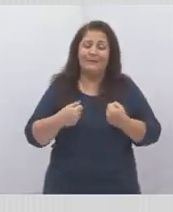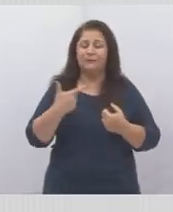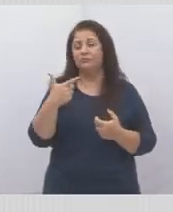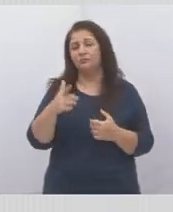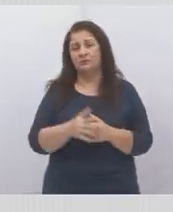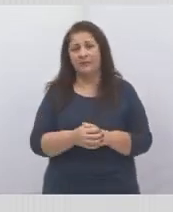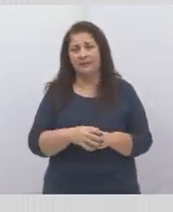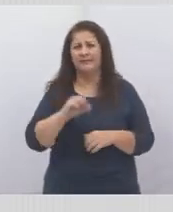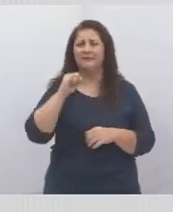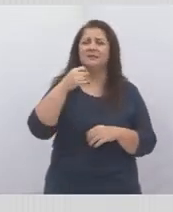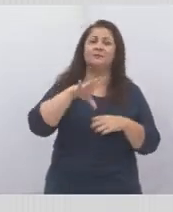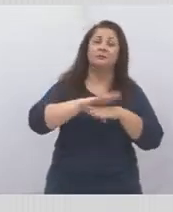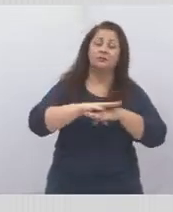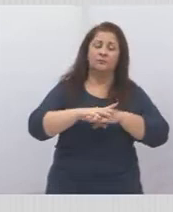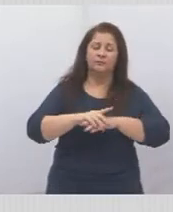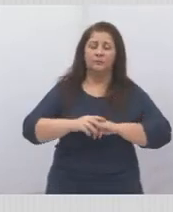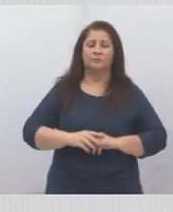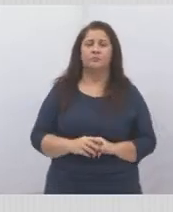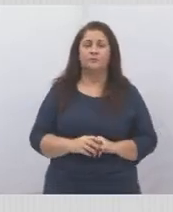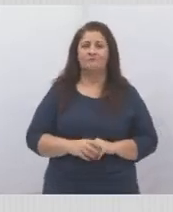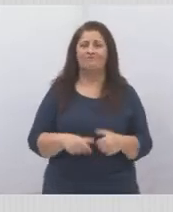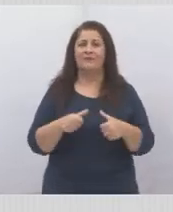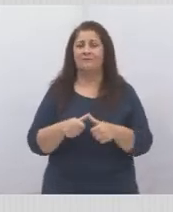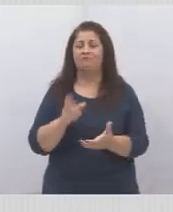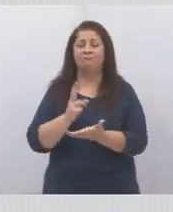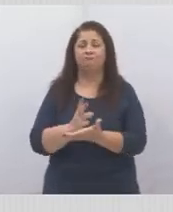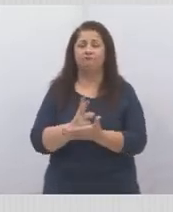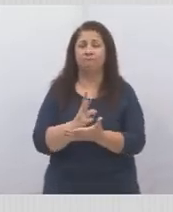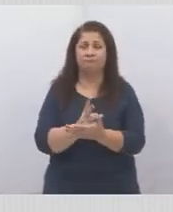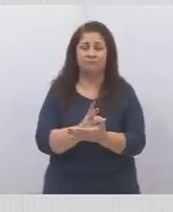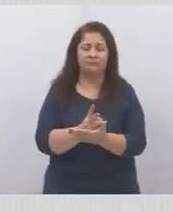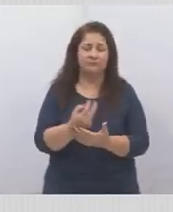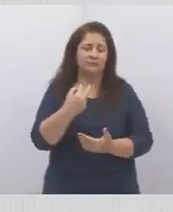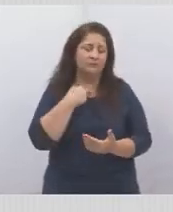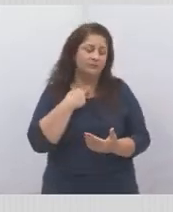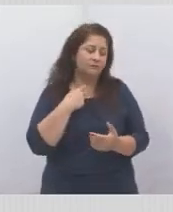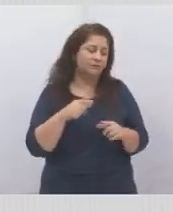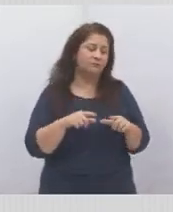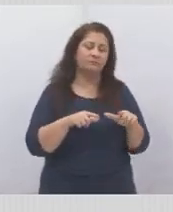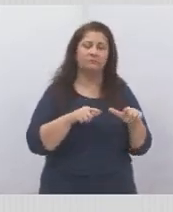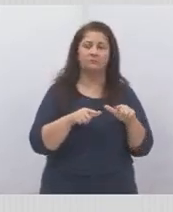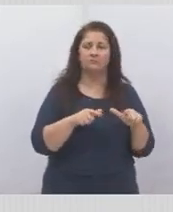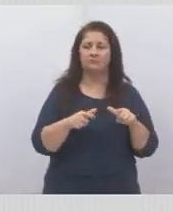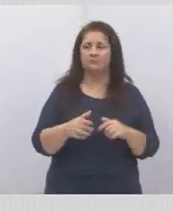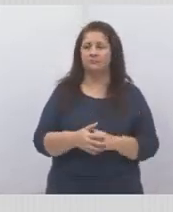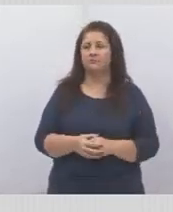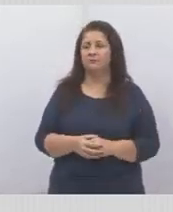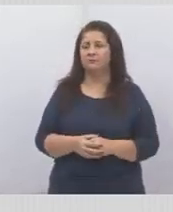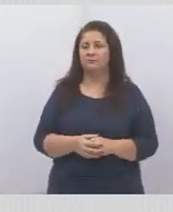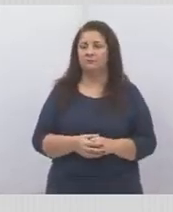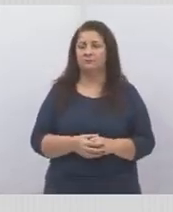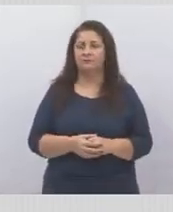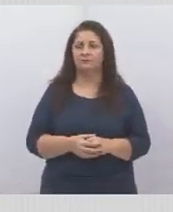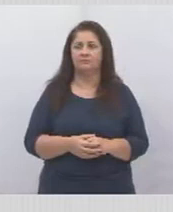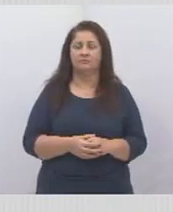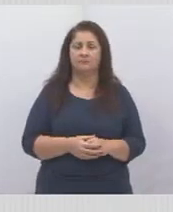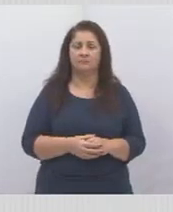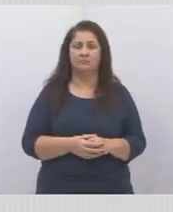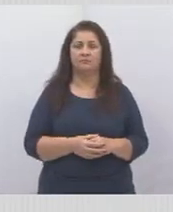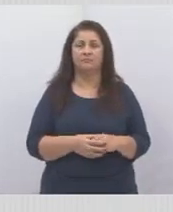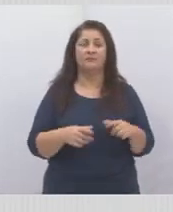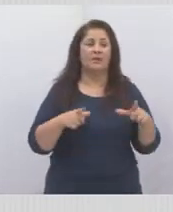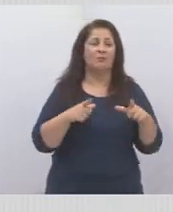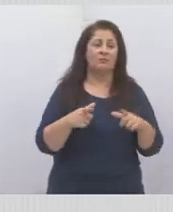doença e impossibilitado permanentemente de exercer alguma atividade de trabalho ou melhor